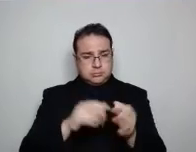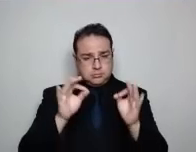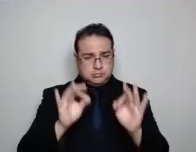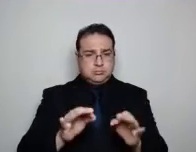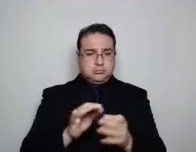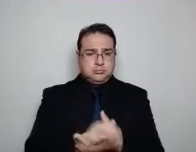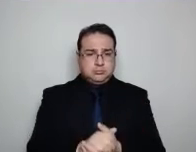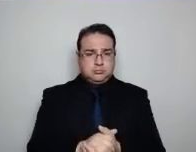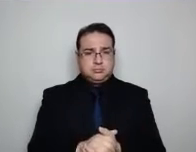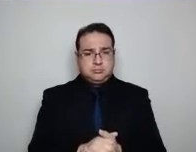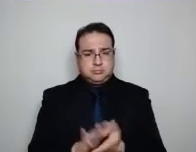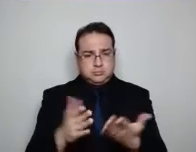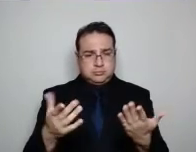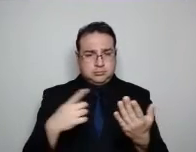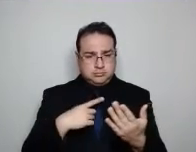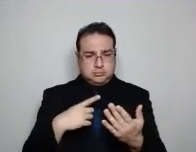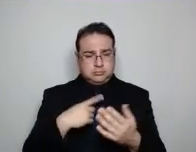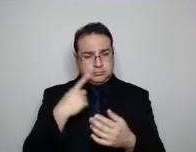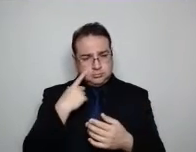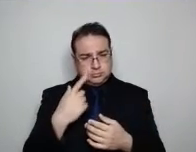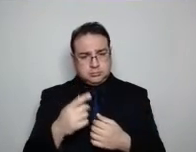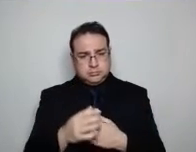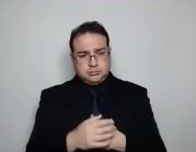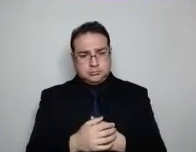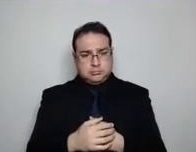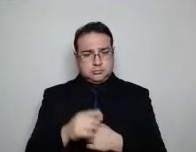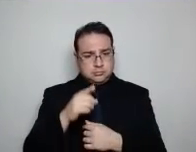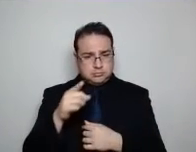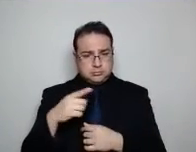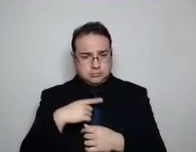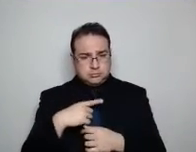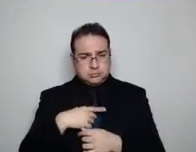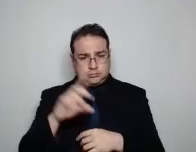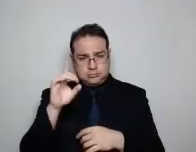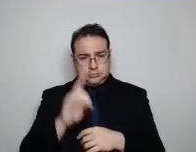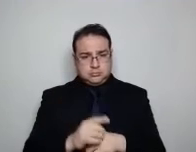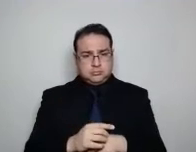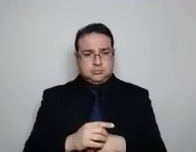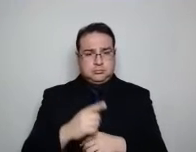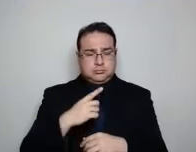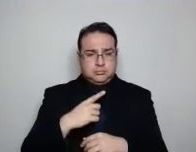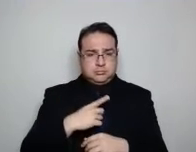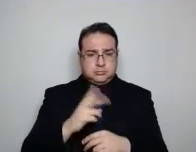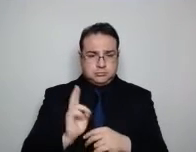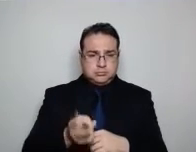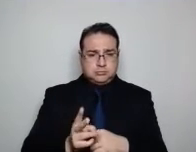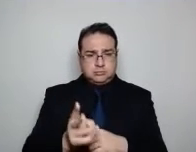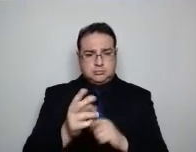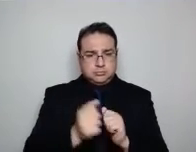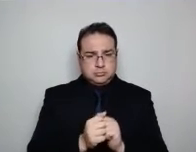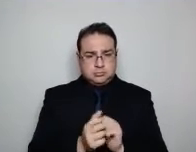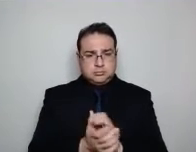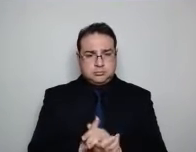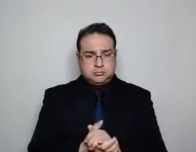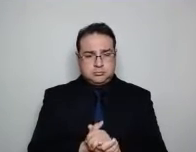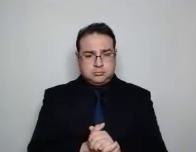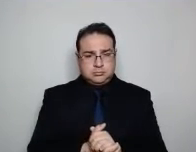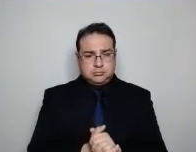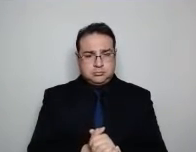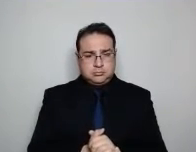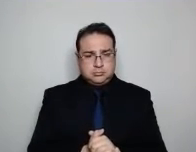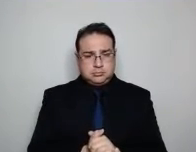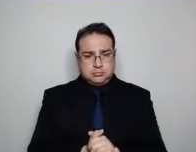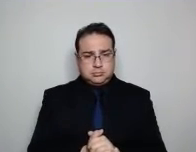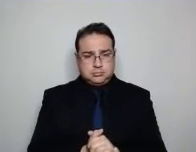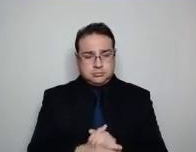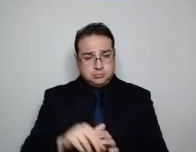aí, organizado, que esse direito ele se estenda da quinta à